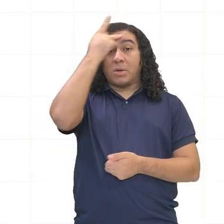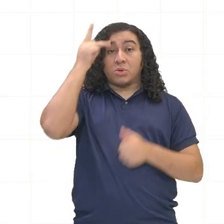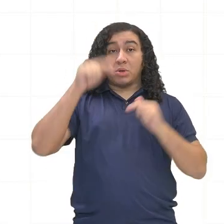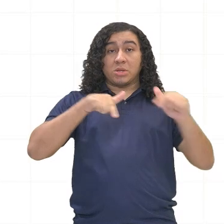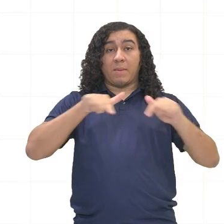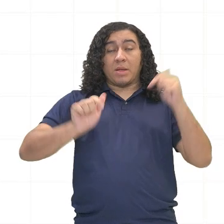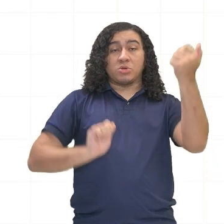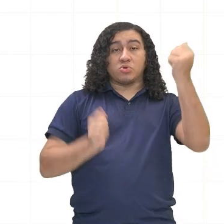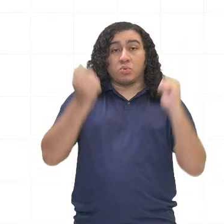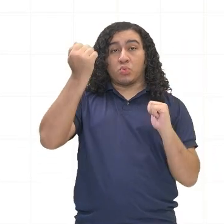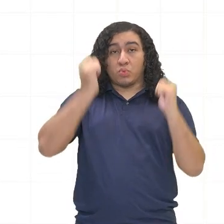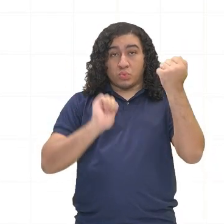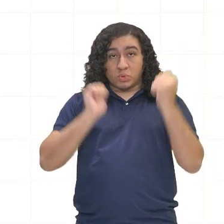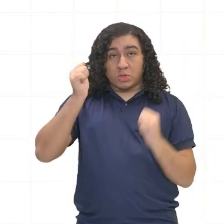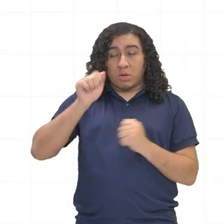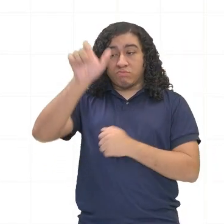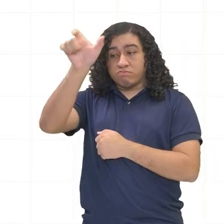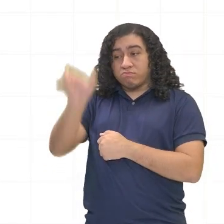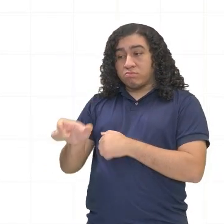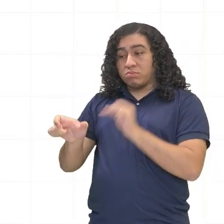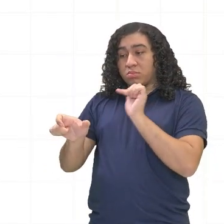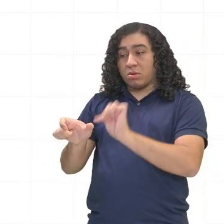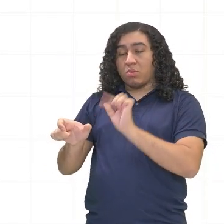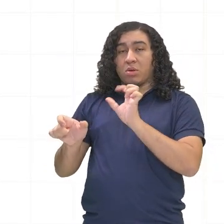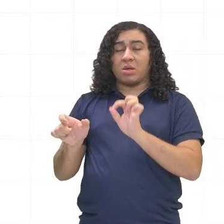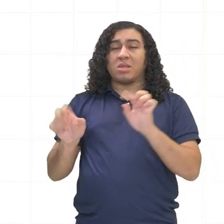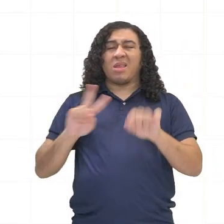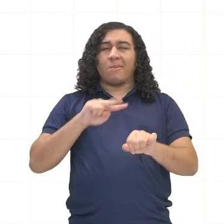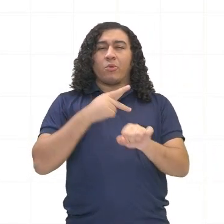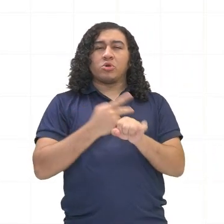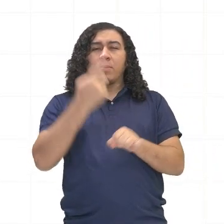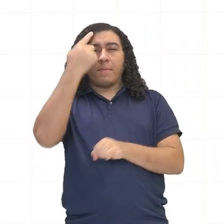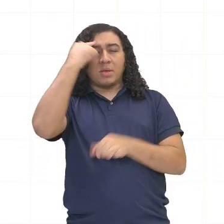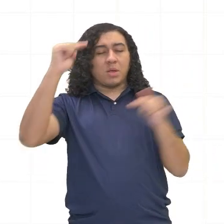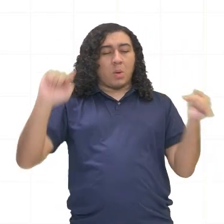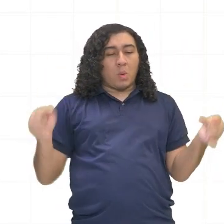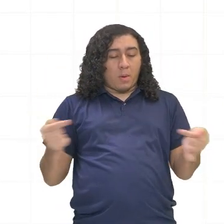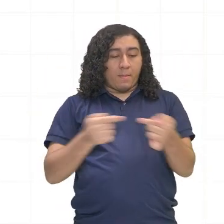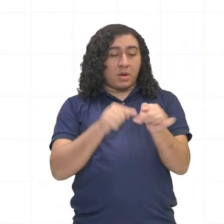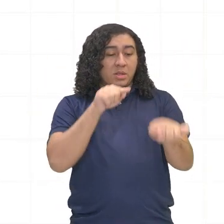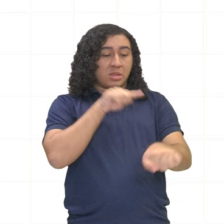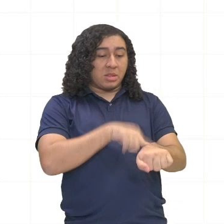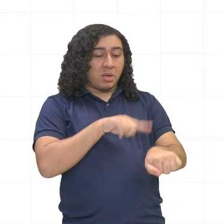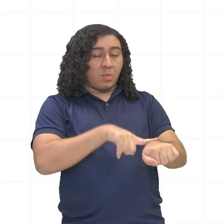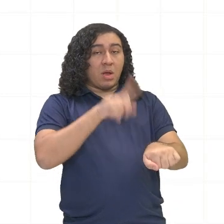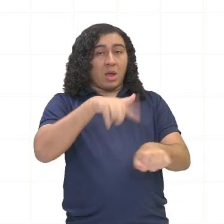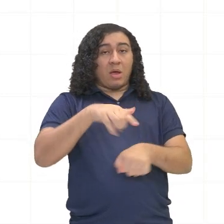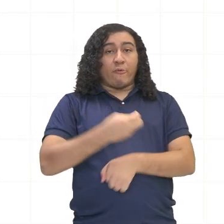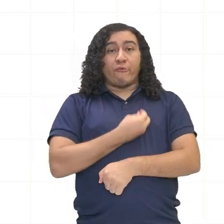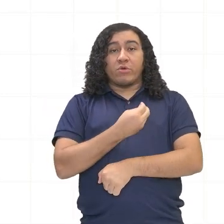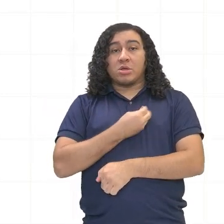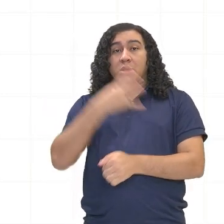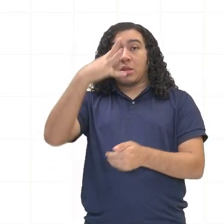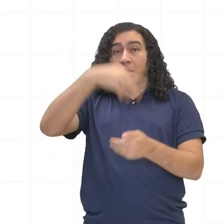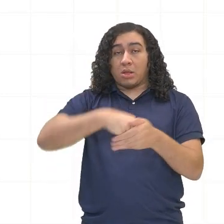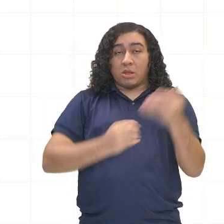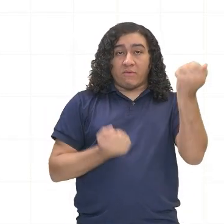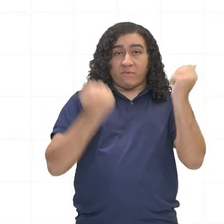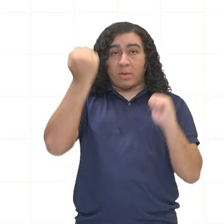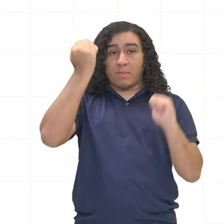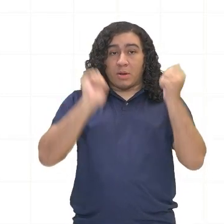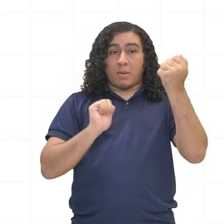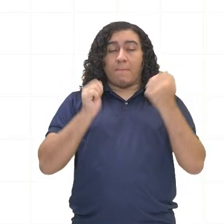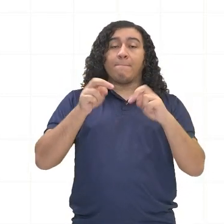de operários, acabaram associando o tempo com a sua vida dentro das fábricas.